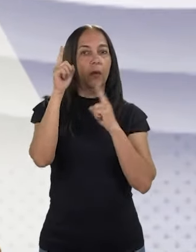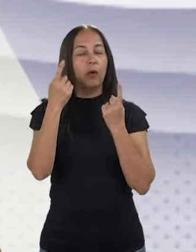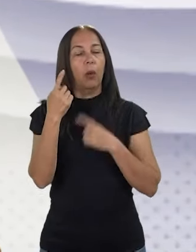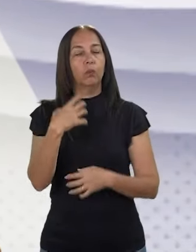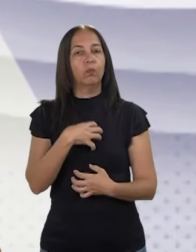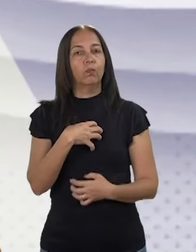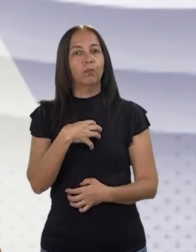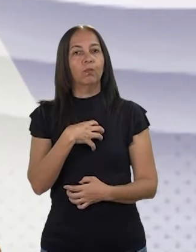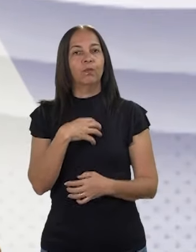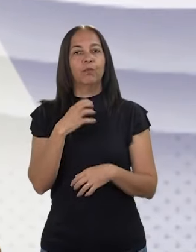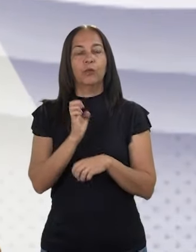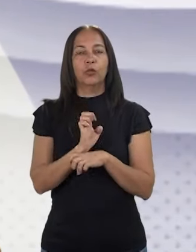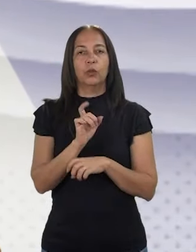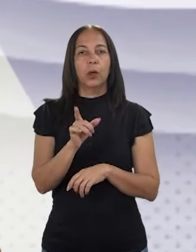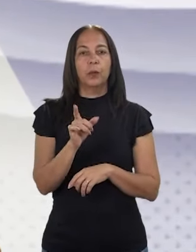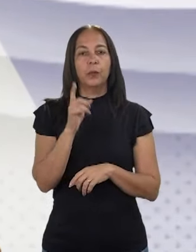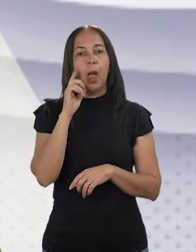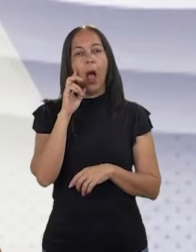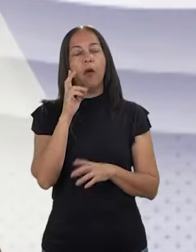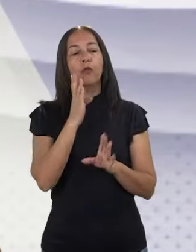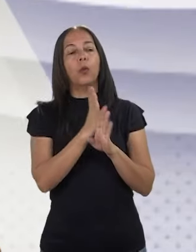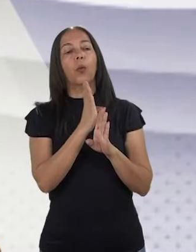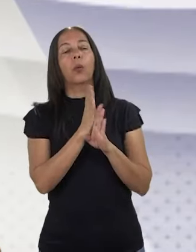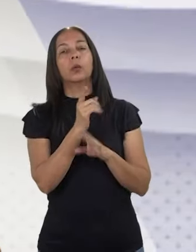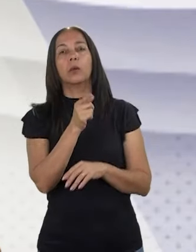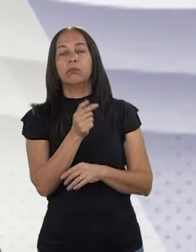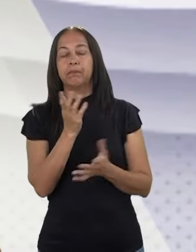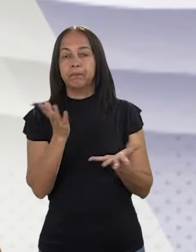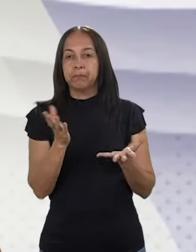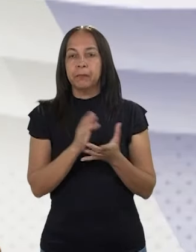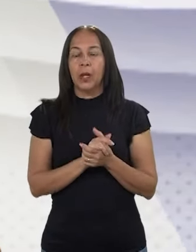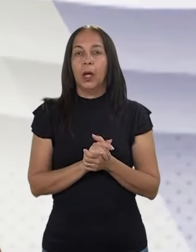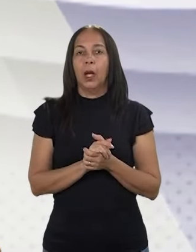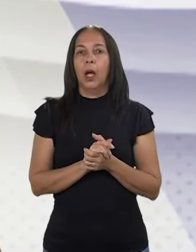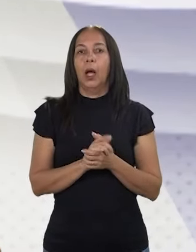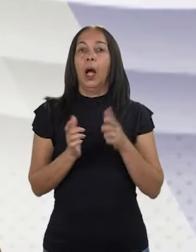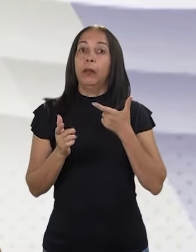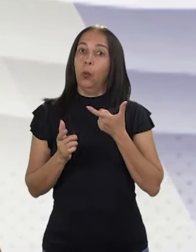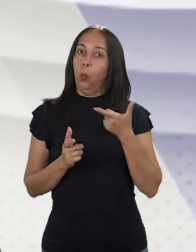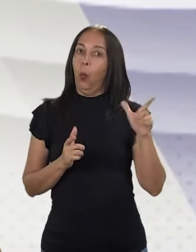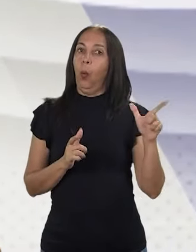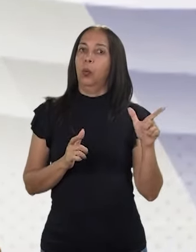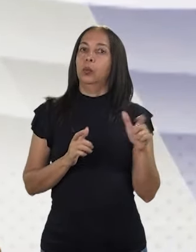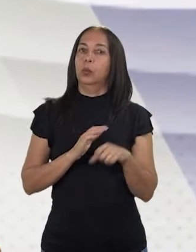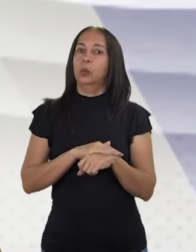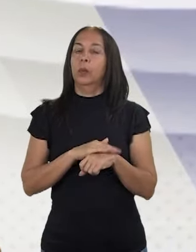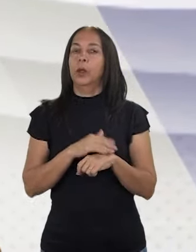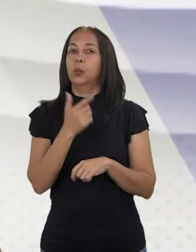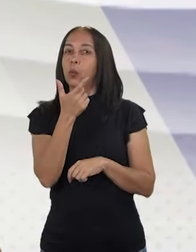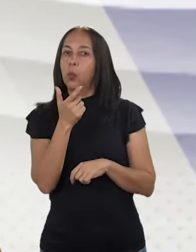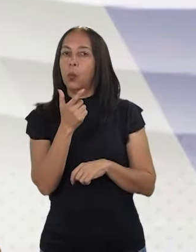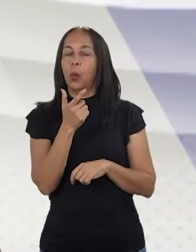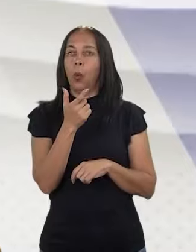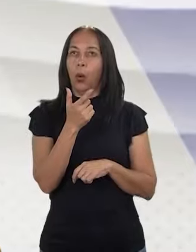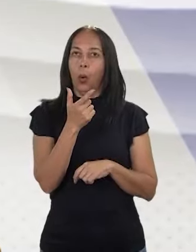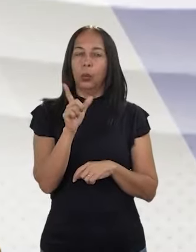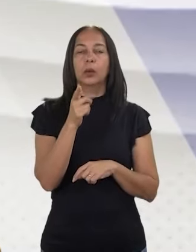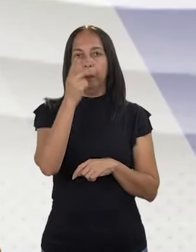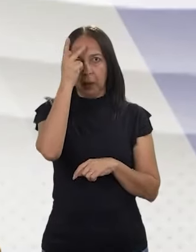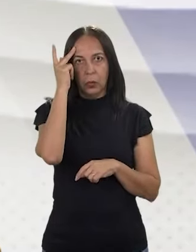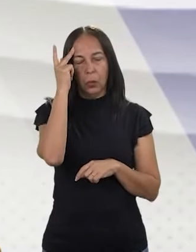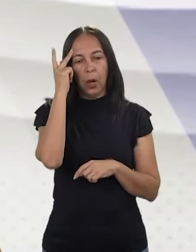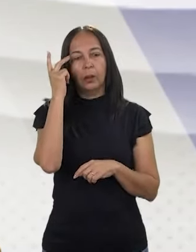da no reconhecimento facial que estava acontecendo ali naquele momento festivo mas a gente também teve um outro momento por exemplo de uma pessoa